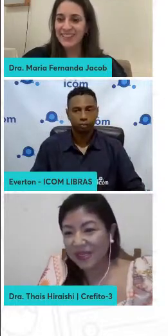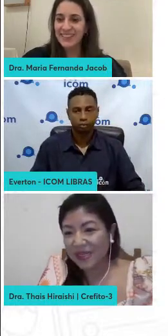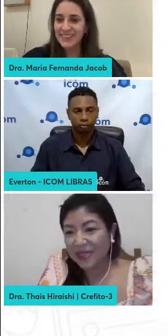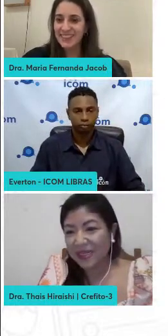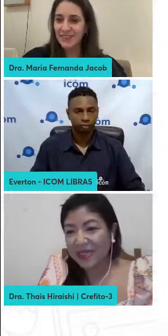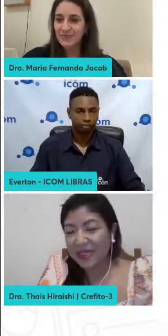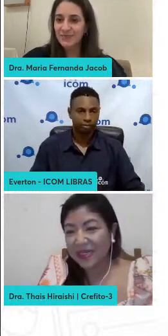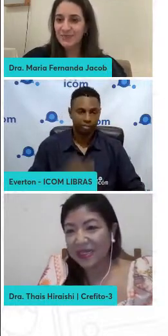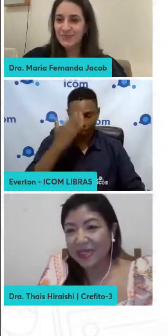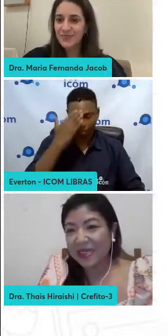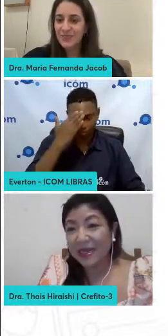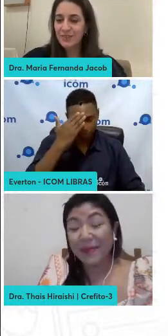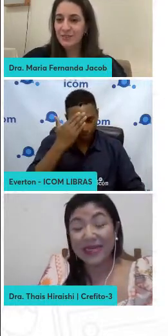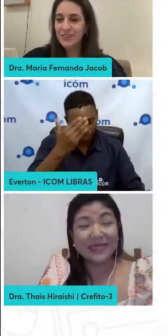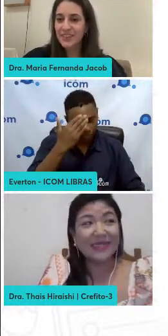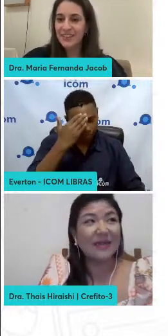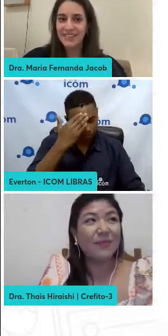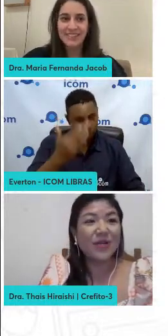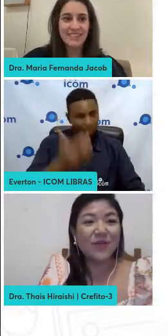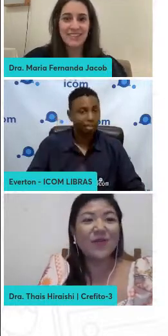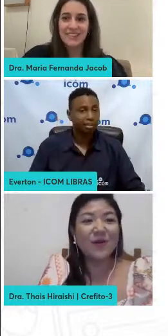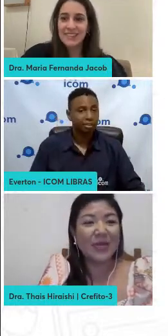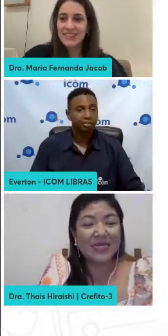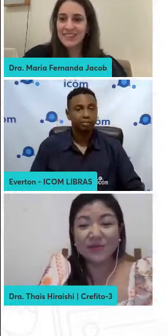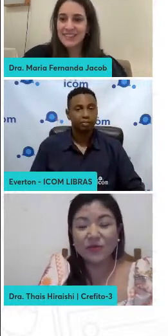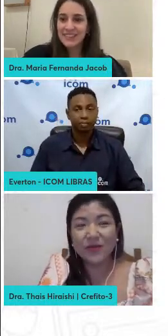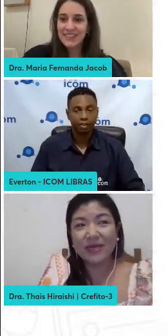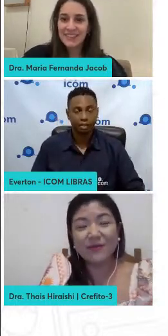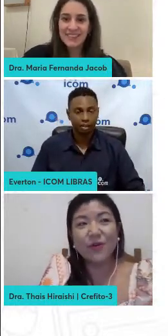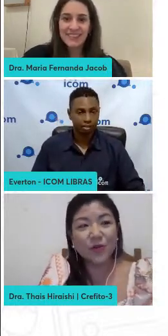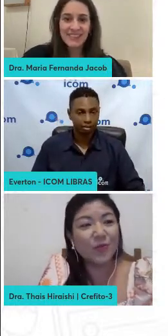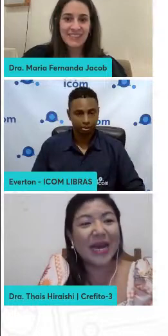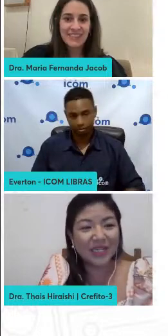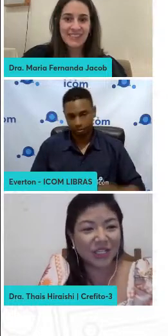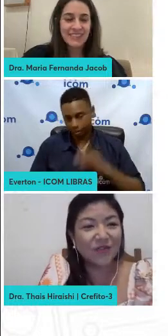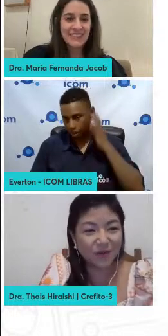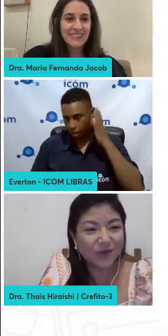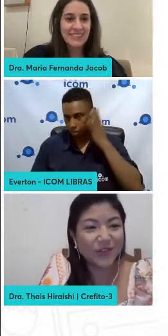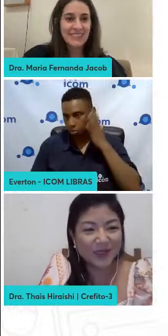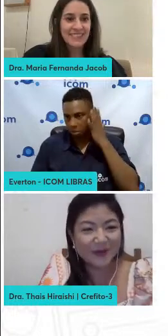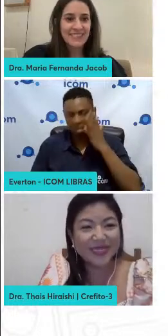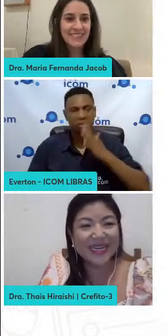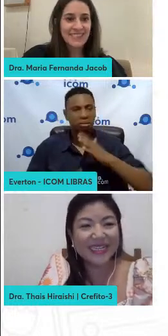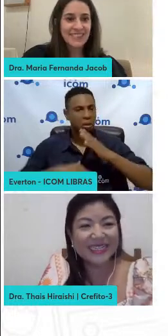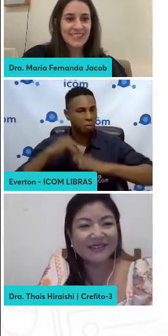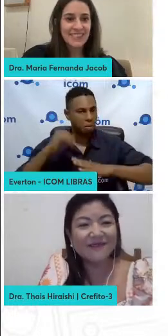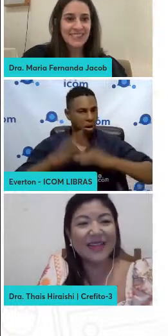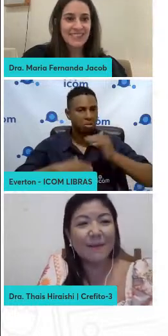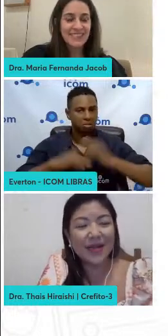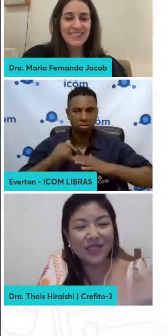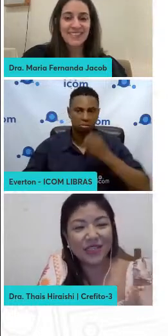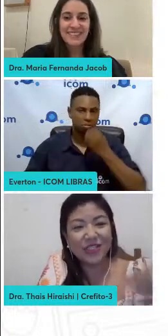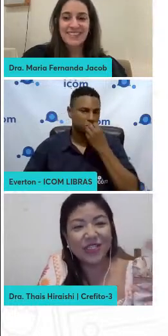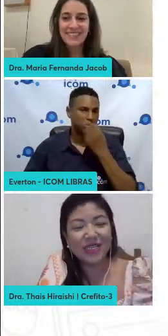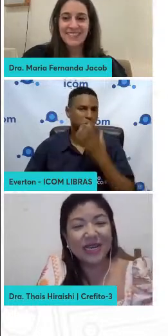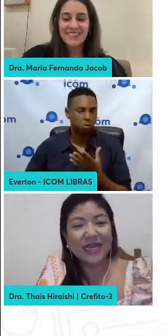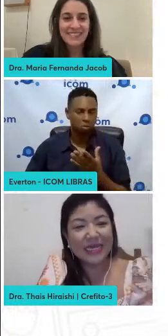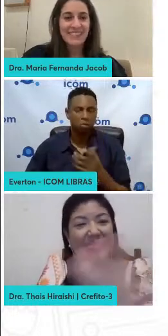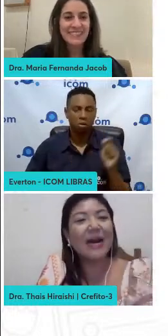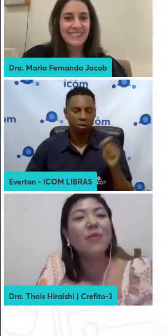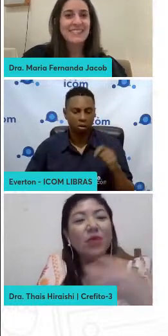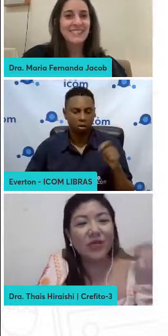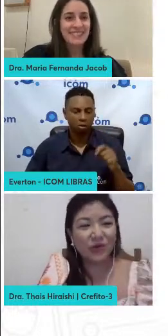Obrigada, Caroline. É bacana, foi uma palestra que foi muito prática, foi muito dinâmica, então dá para a